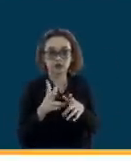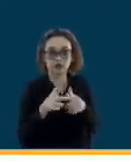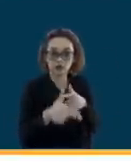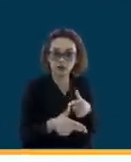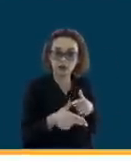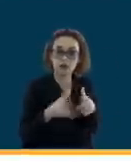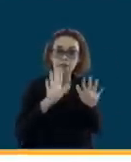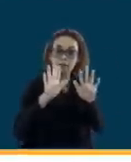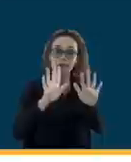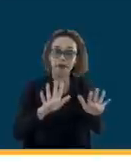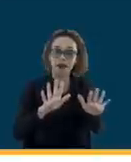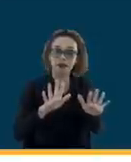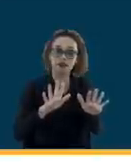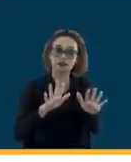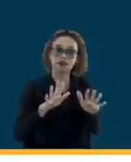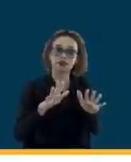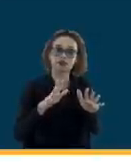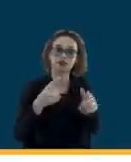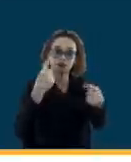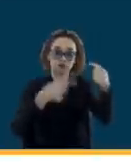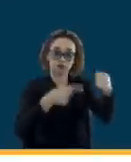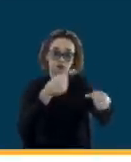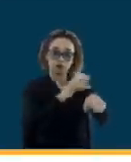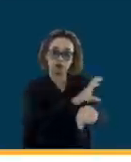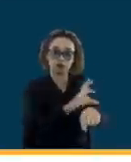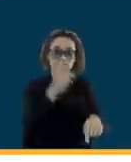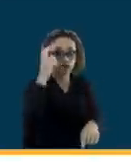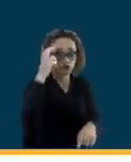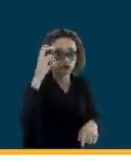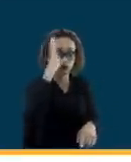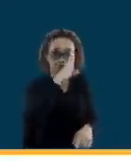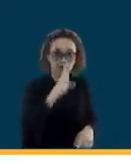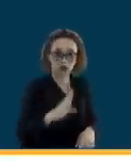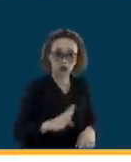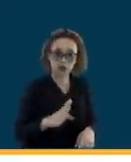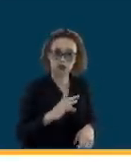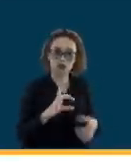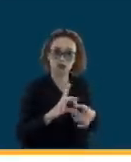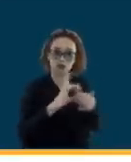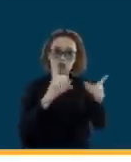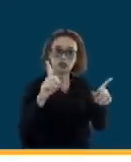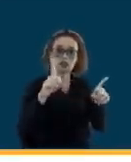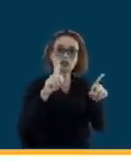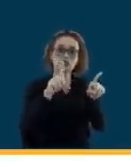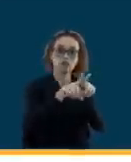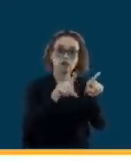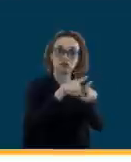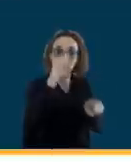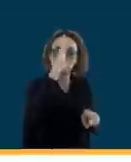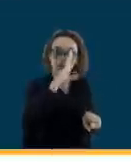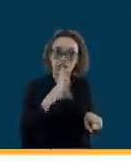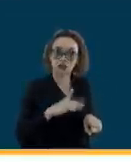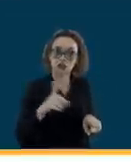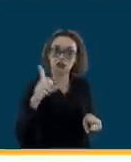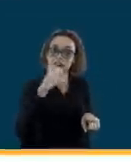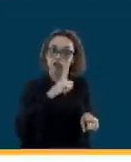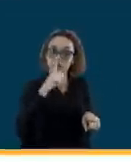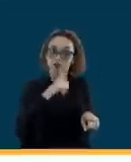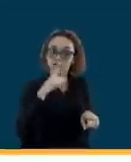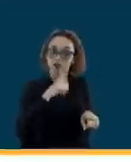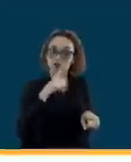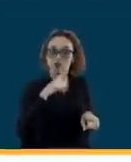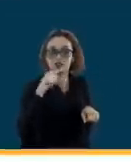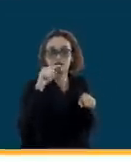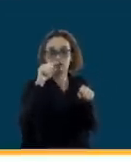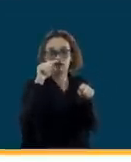na história das políticas culturais do Brasil e da própria democracia brasileira, a gente sempre teve esse porto seguro, sempre tivemos